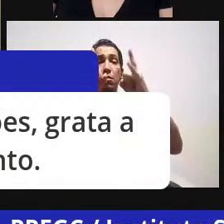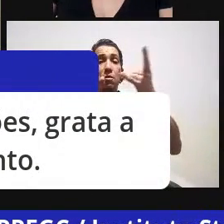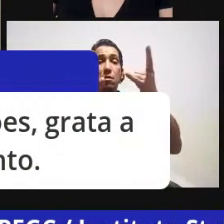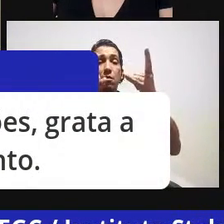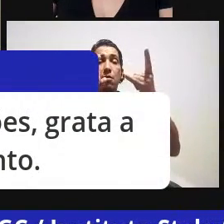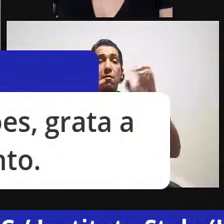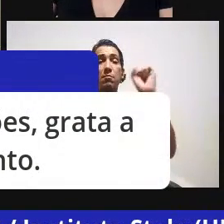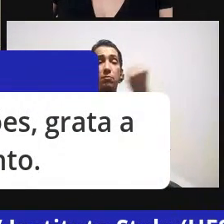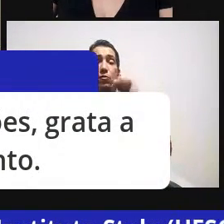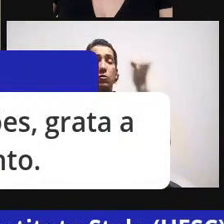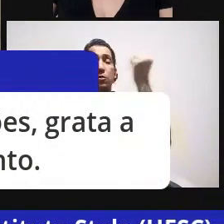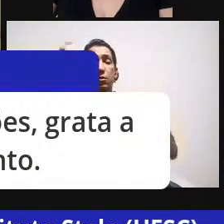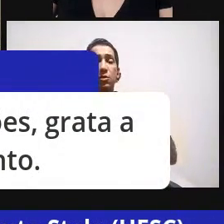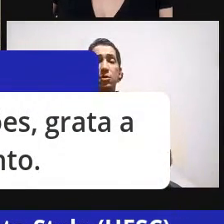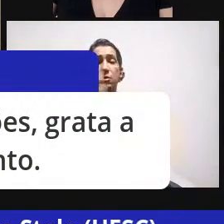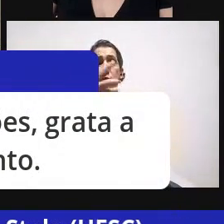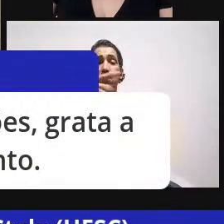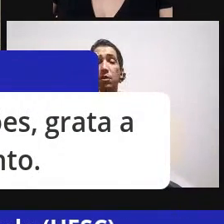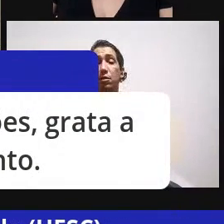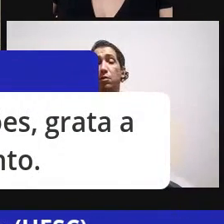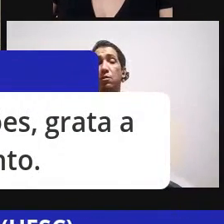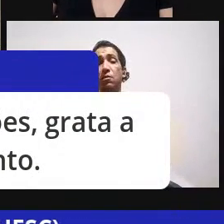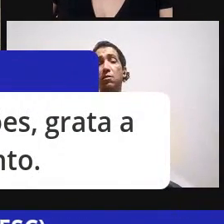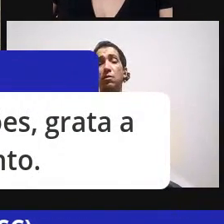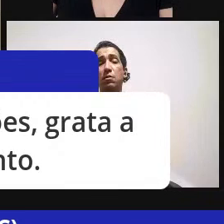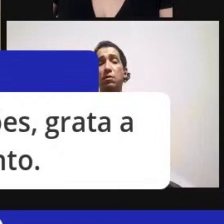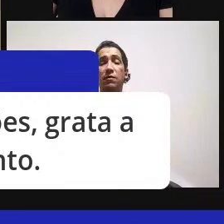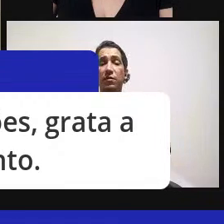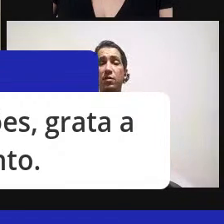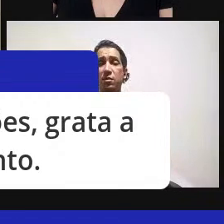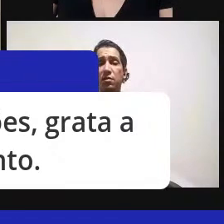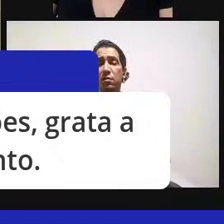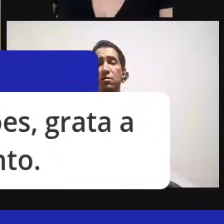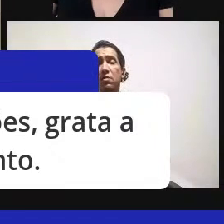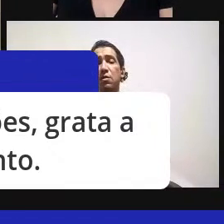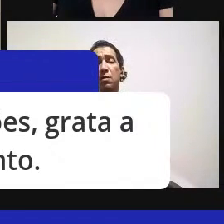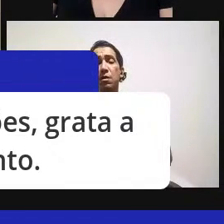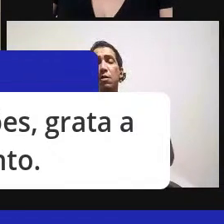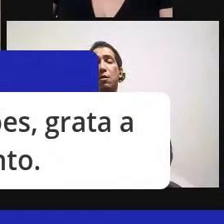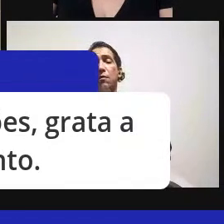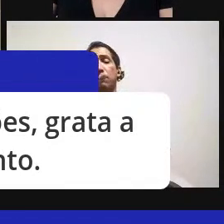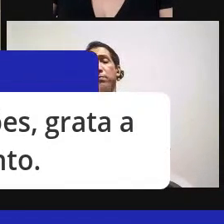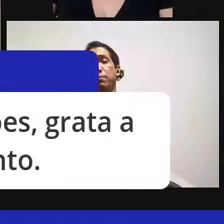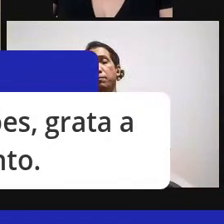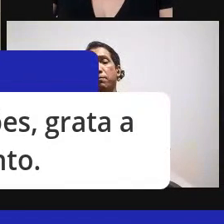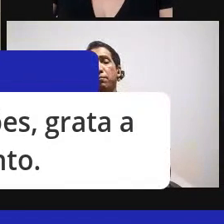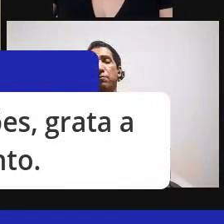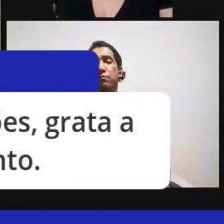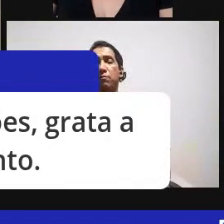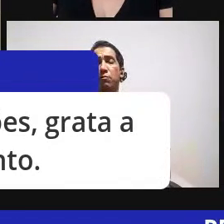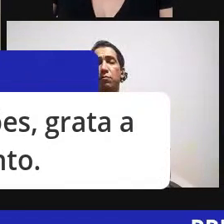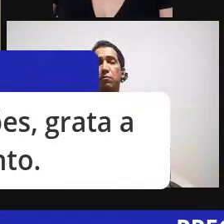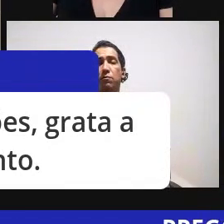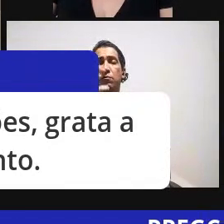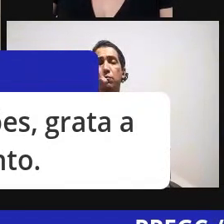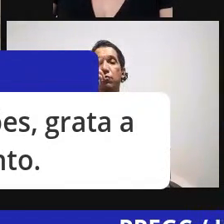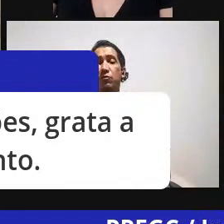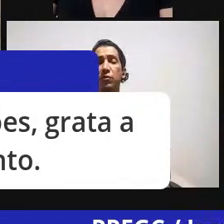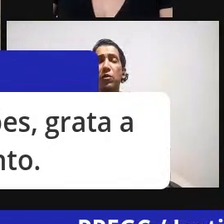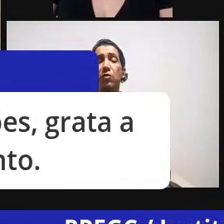setores, digamos, da indústria. Vai ser uma produção digital 3D. Então, essa é uma tendência.